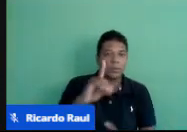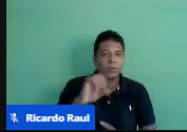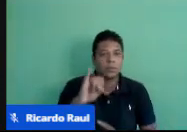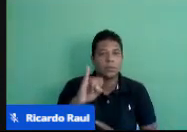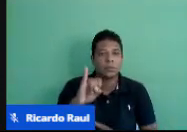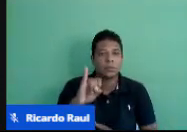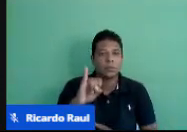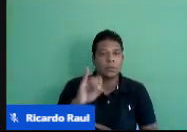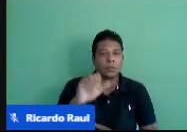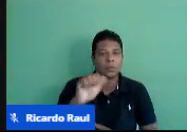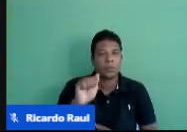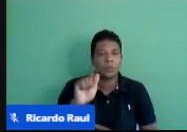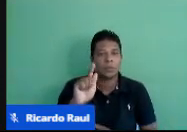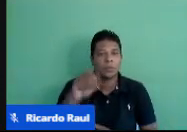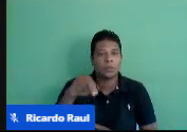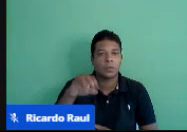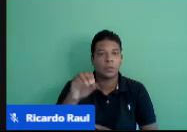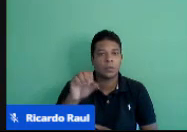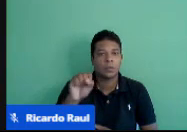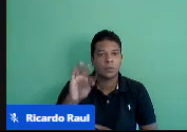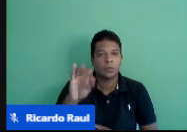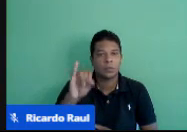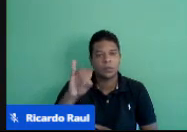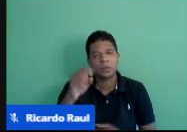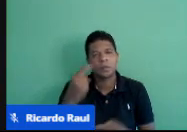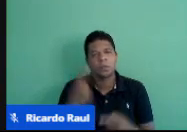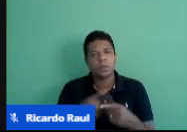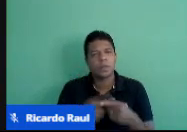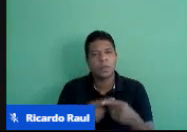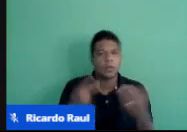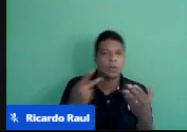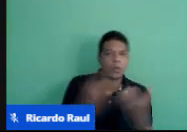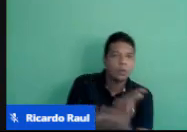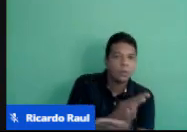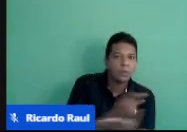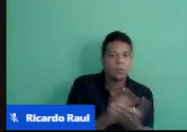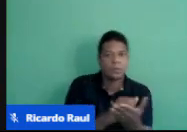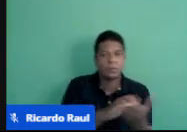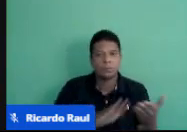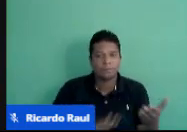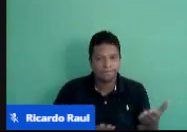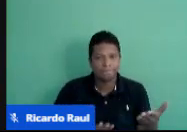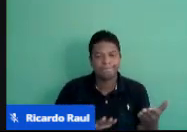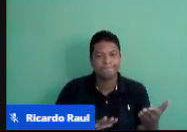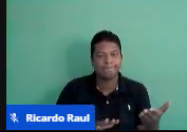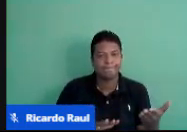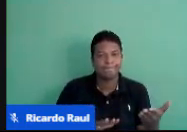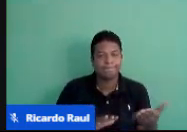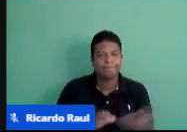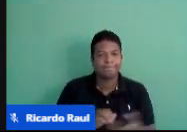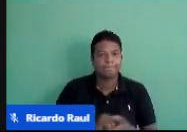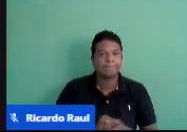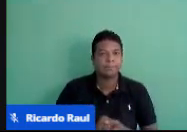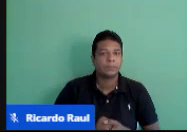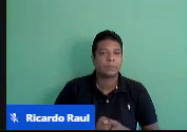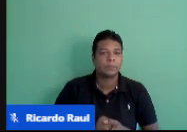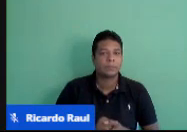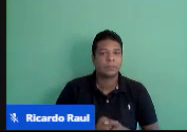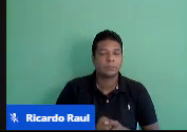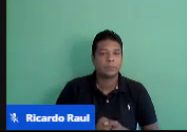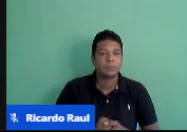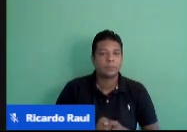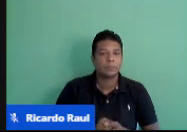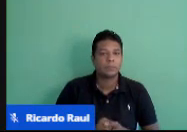que o aluno errou, por que ele errou, para analisarmos, né, então nós temos que fazer essa